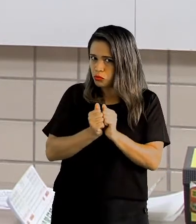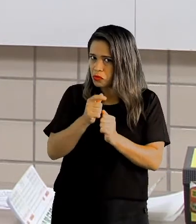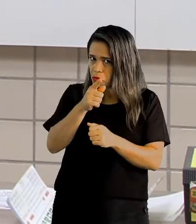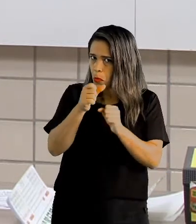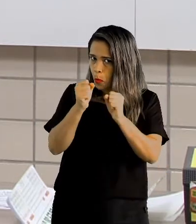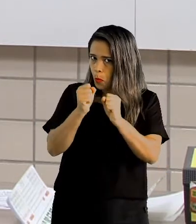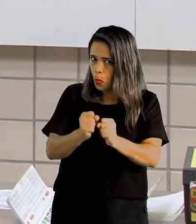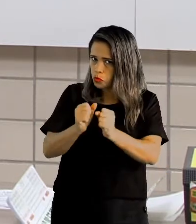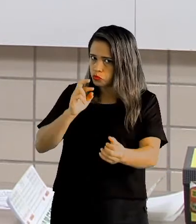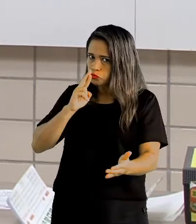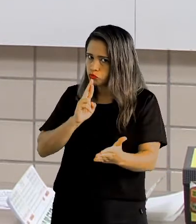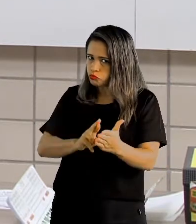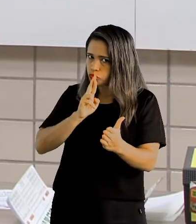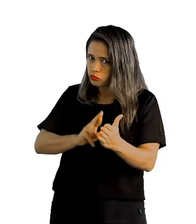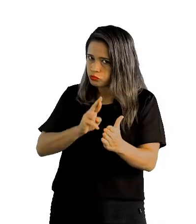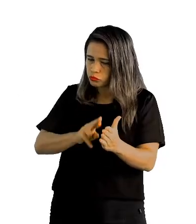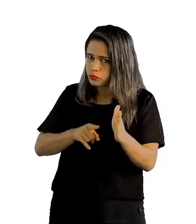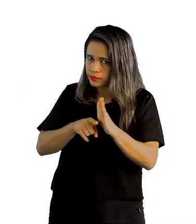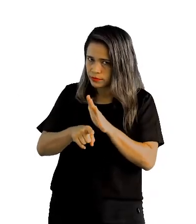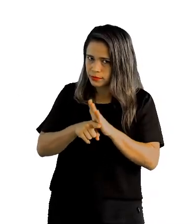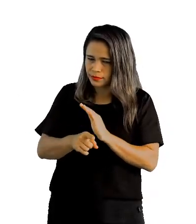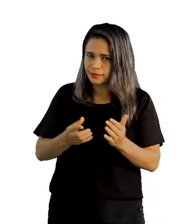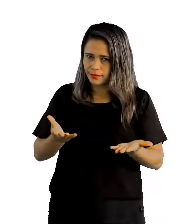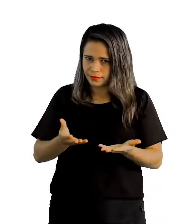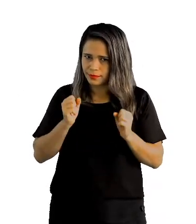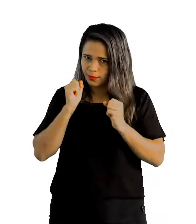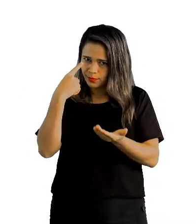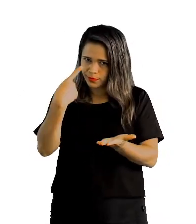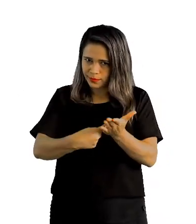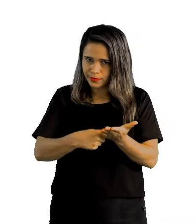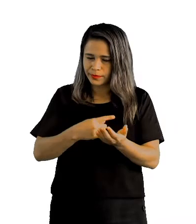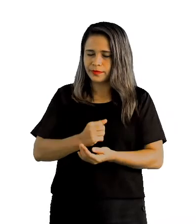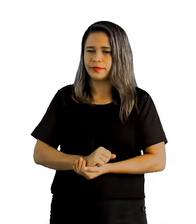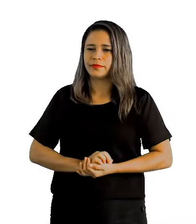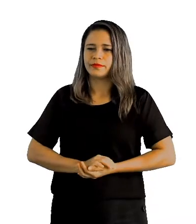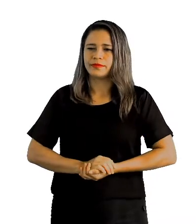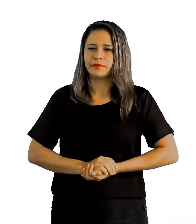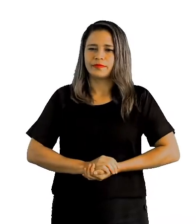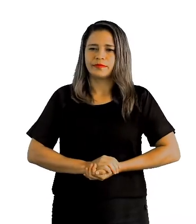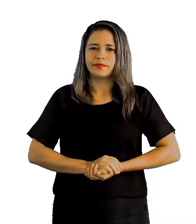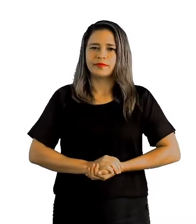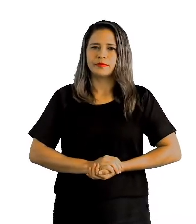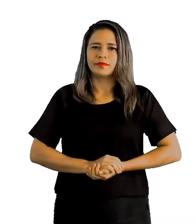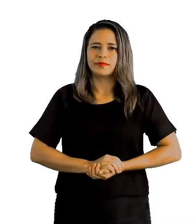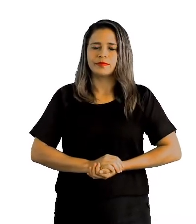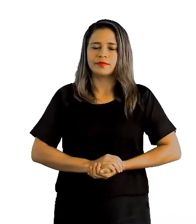possam responder as questões que nós vamos fazer. Combinado?